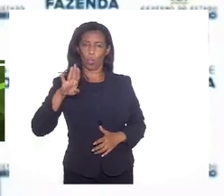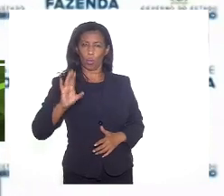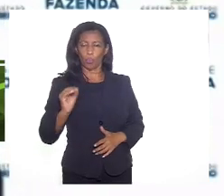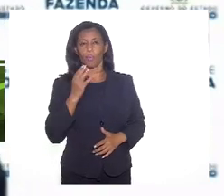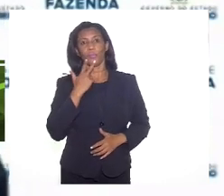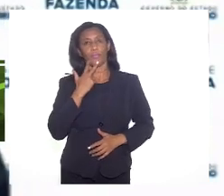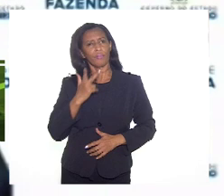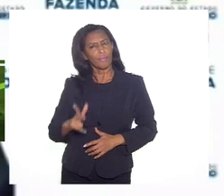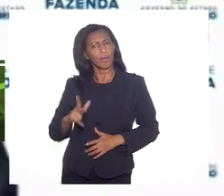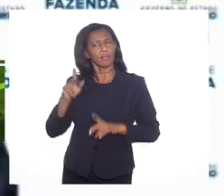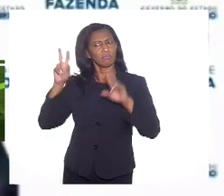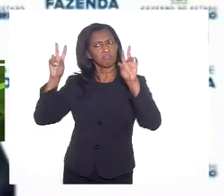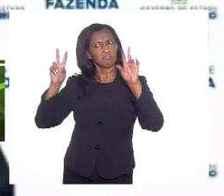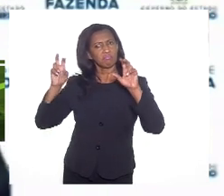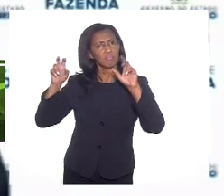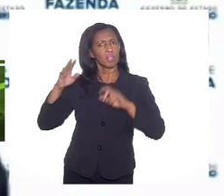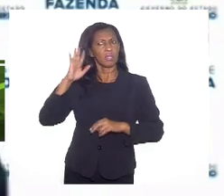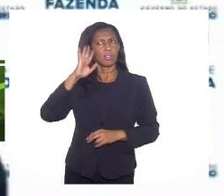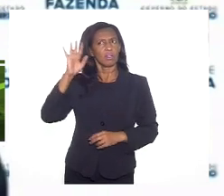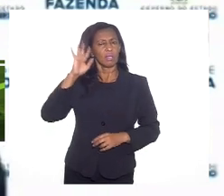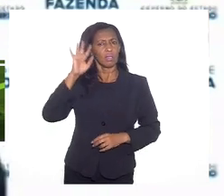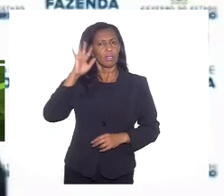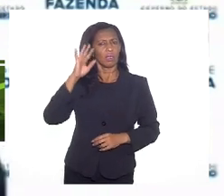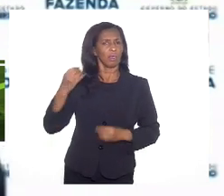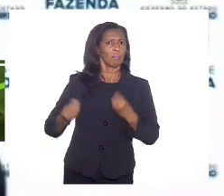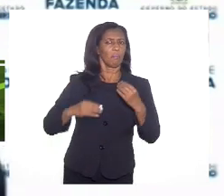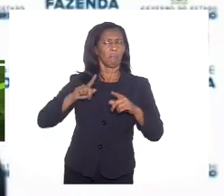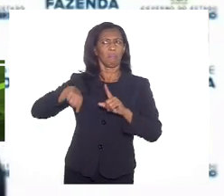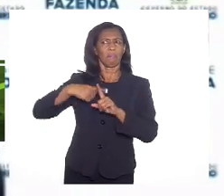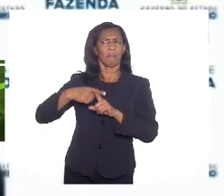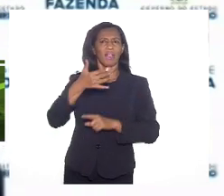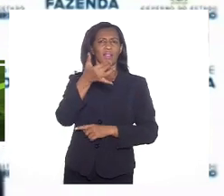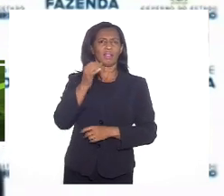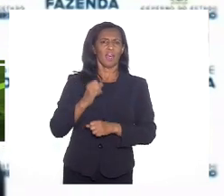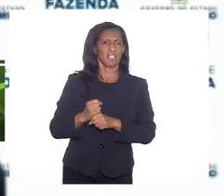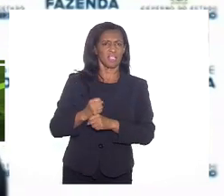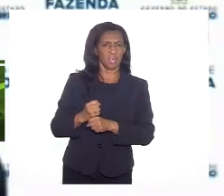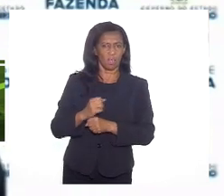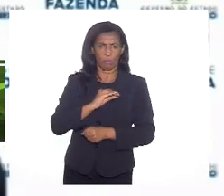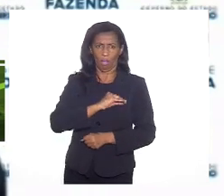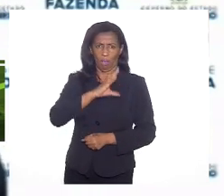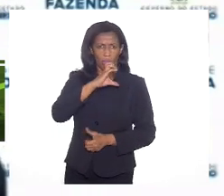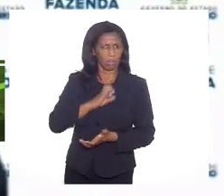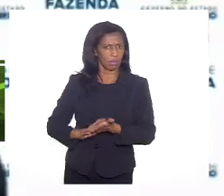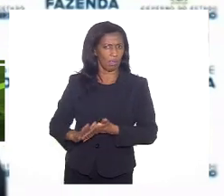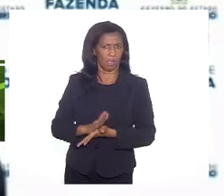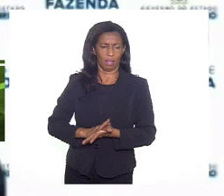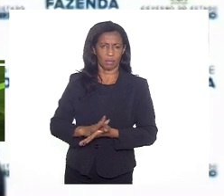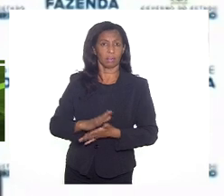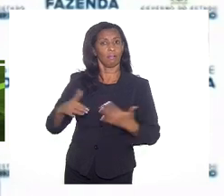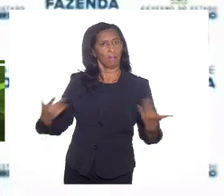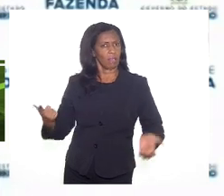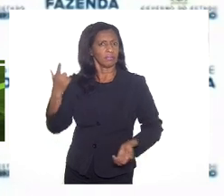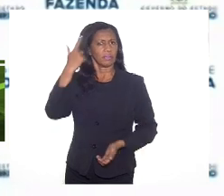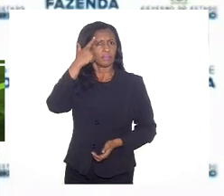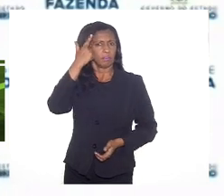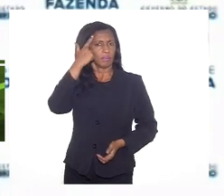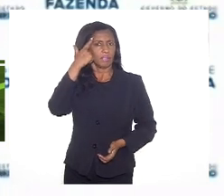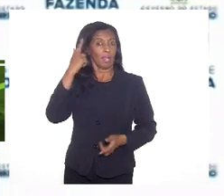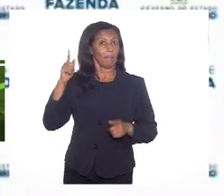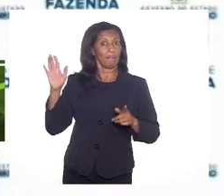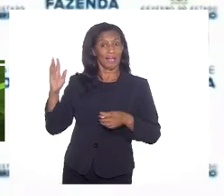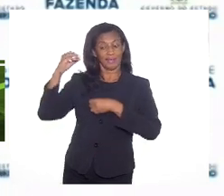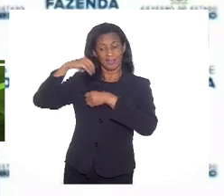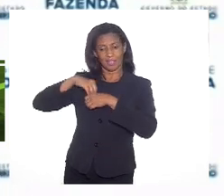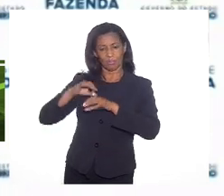de que é inimaginável que a gente passe mais 10 anos sem nenhum reajuste. Claro que tem que se pensar nisso, mas tem que se construir